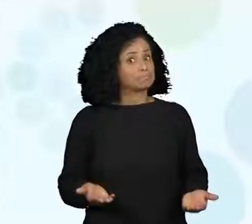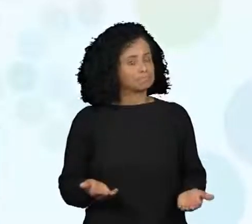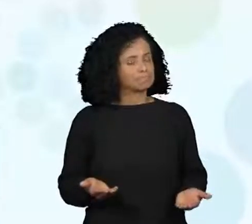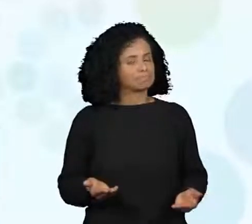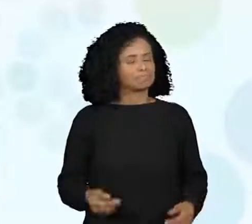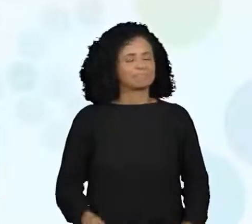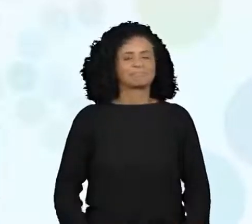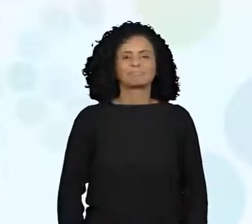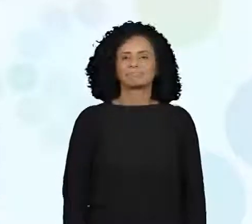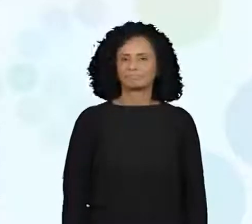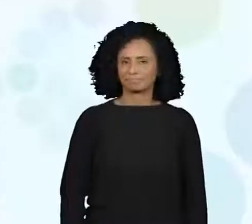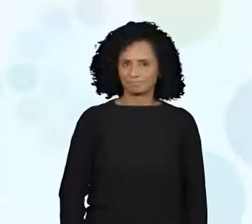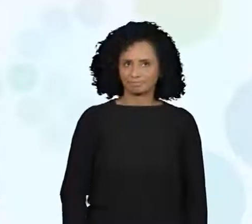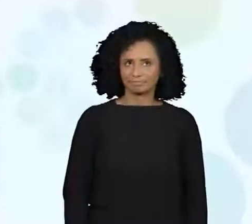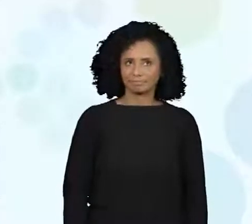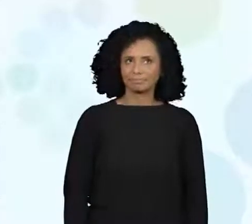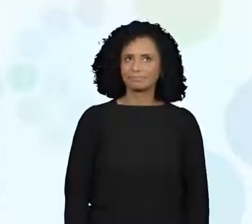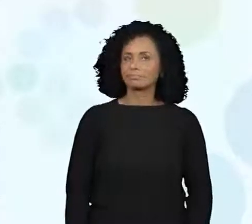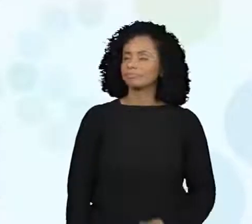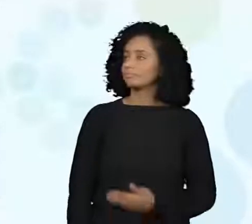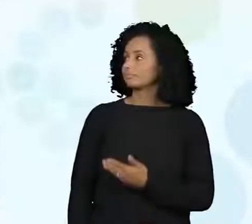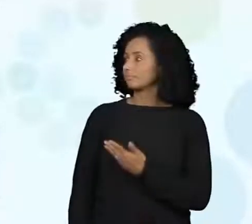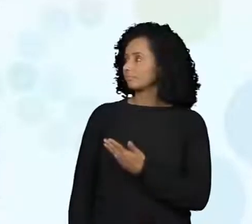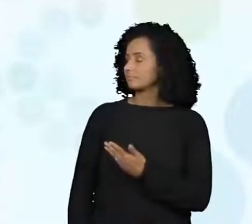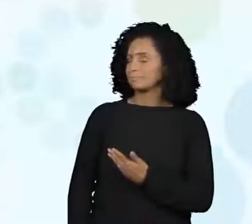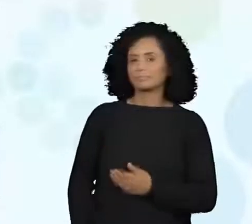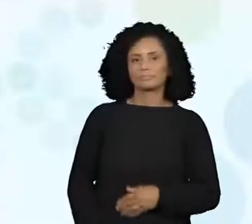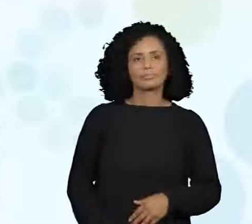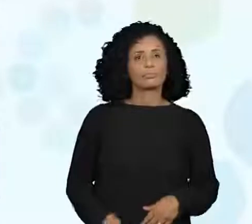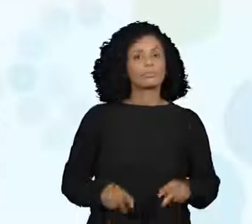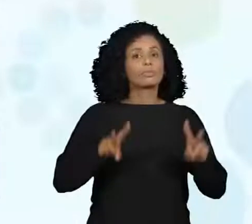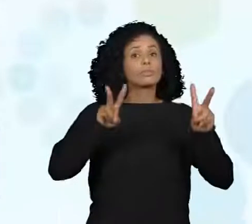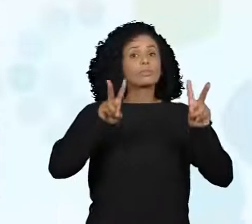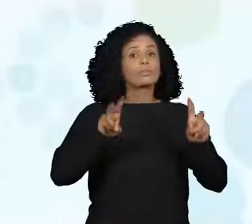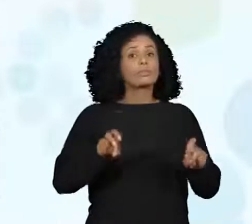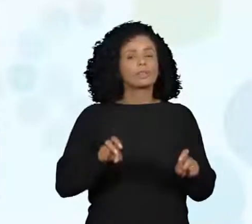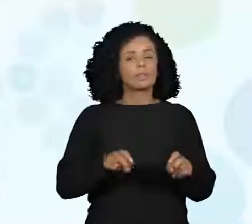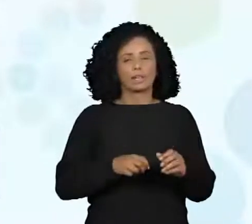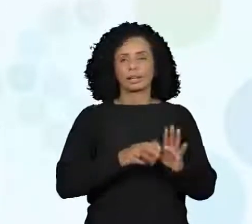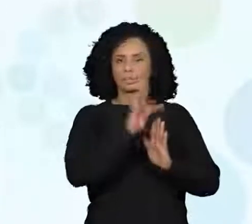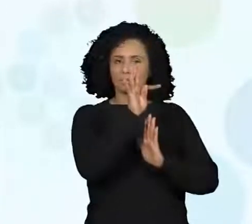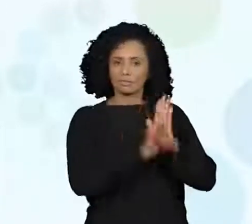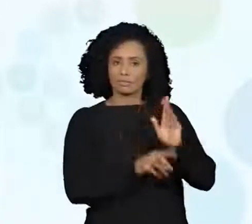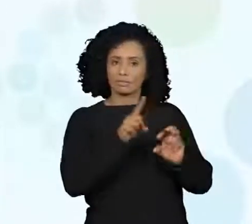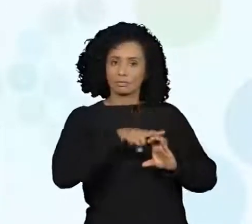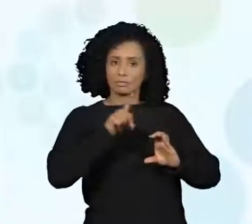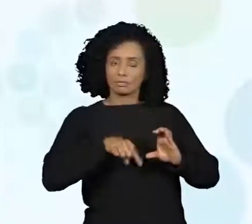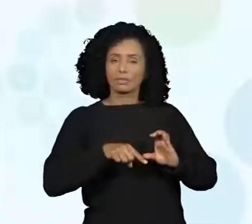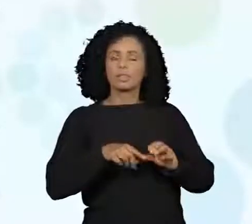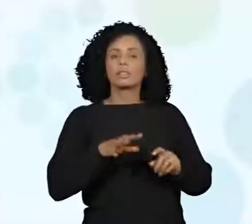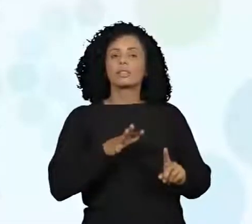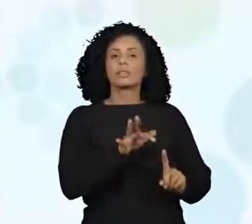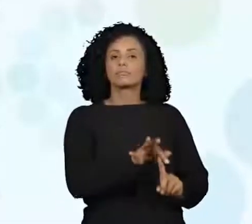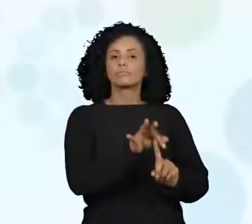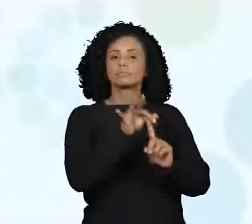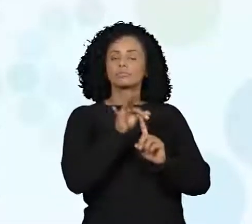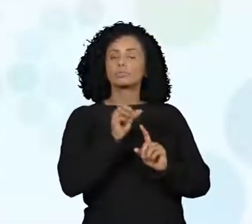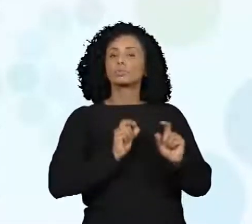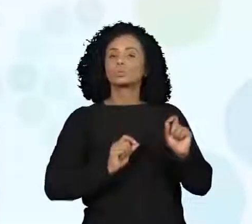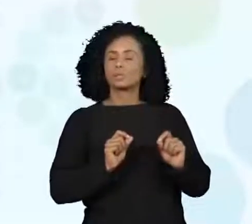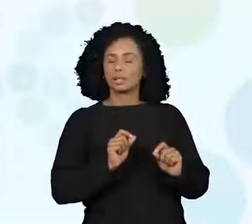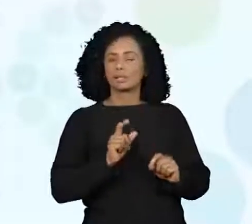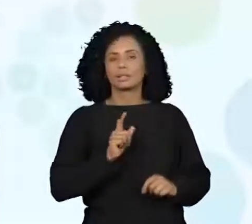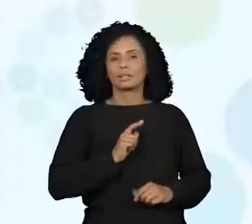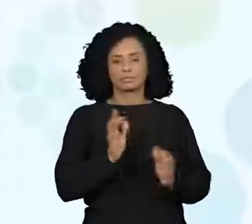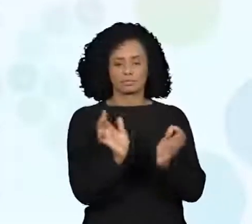falar hoje, que é sobre texto científico, tem aí para vocês a indicação aí do Ler e Escrever, 4º ano